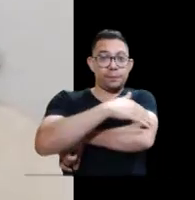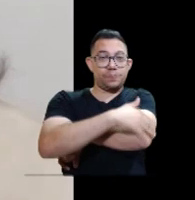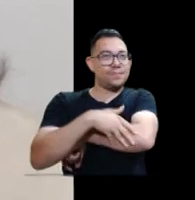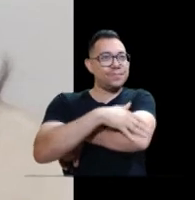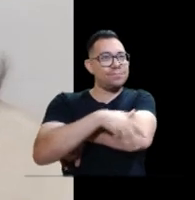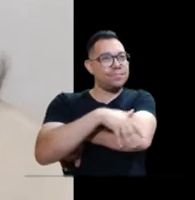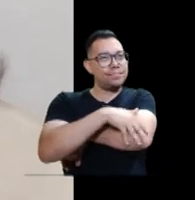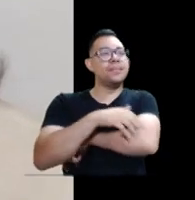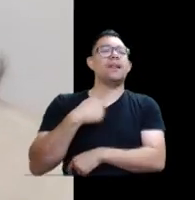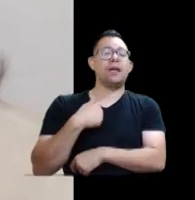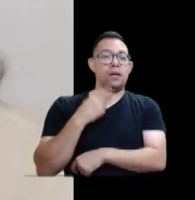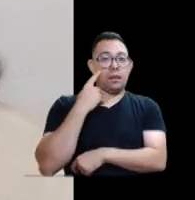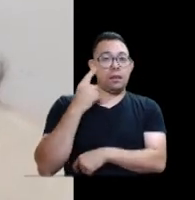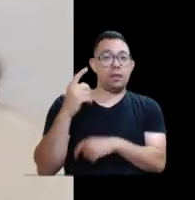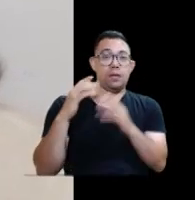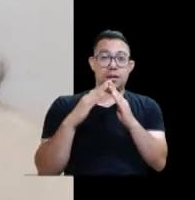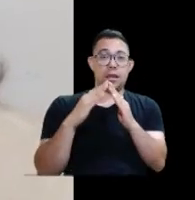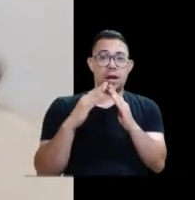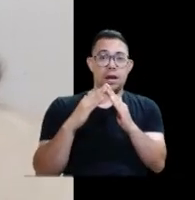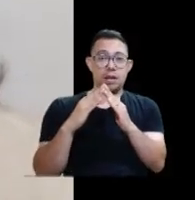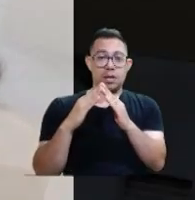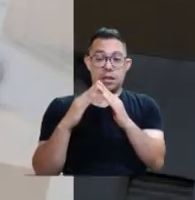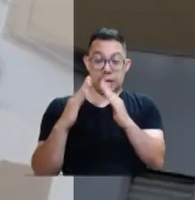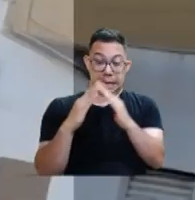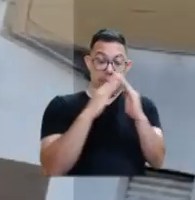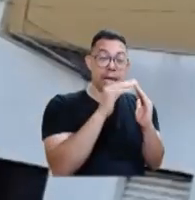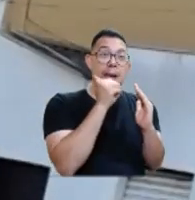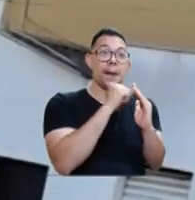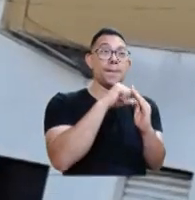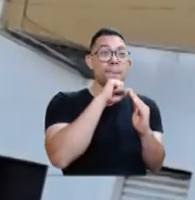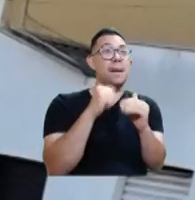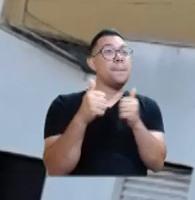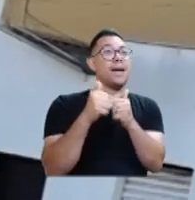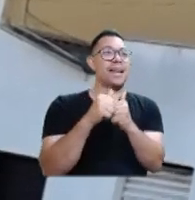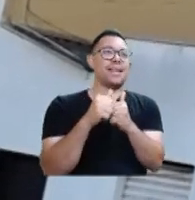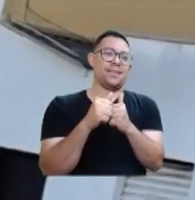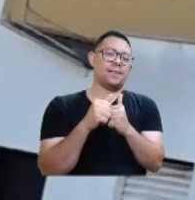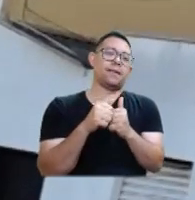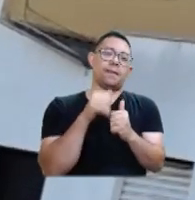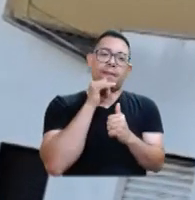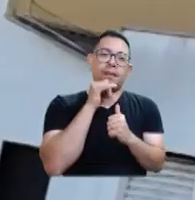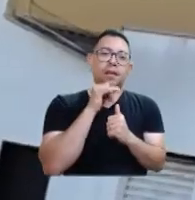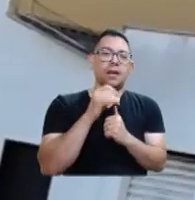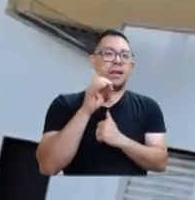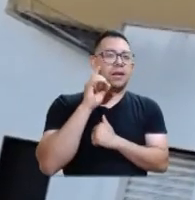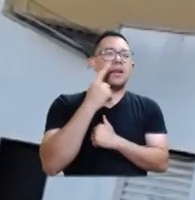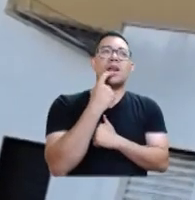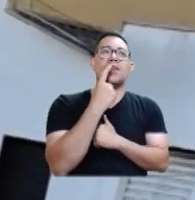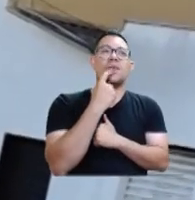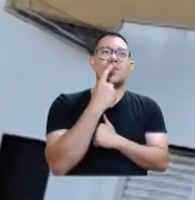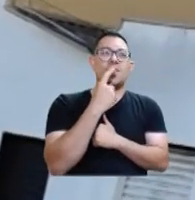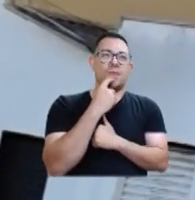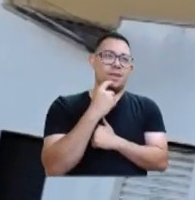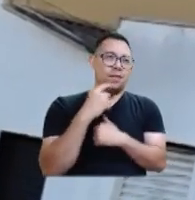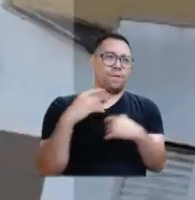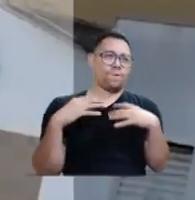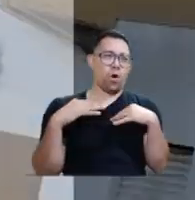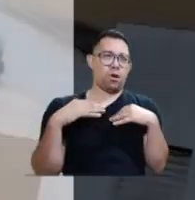eu ficava ali na Hélio Palermo, na esquina da Hélio Palermo, próximo da casa da minha mãe. Então, quando